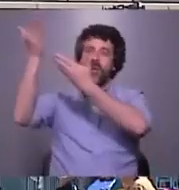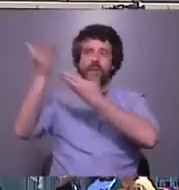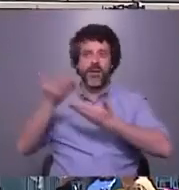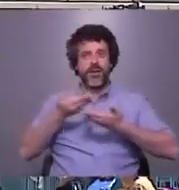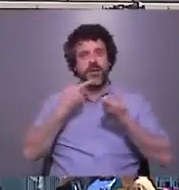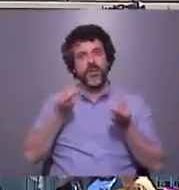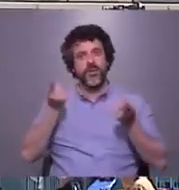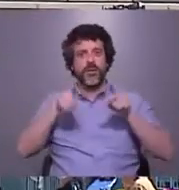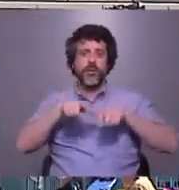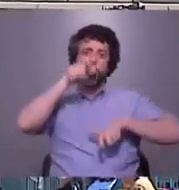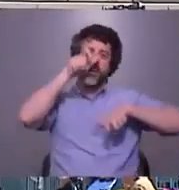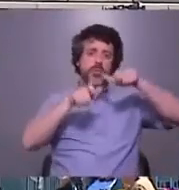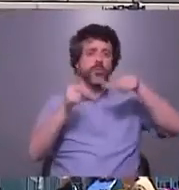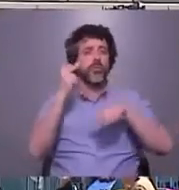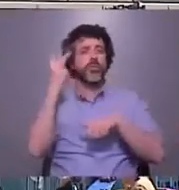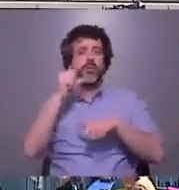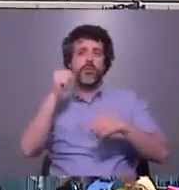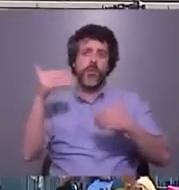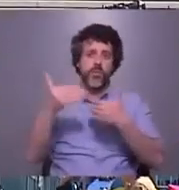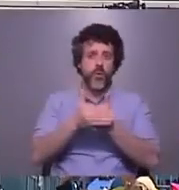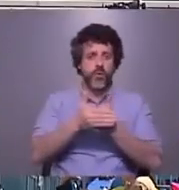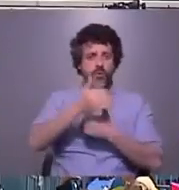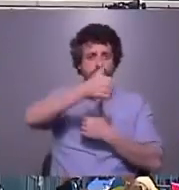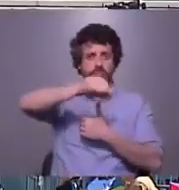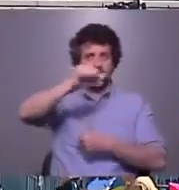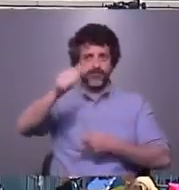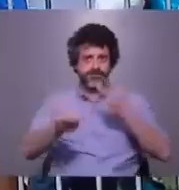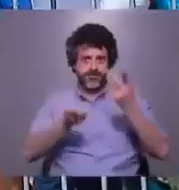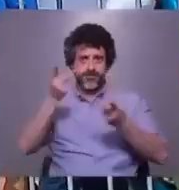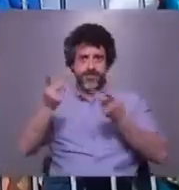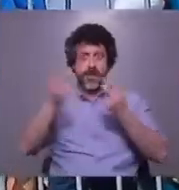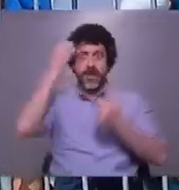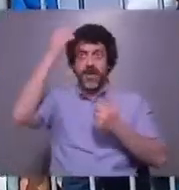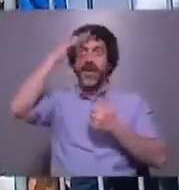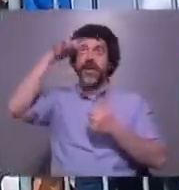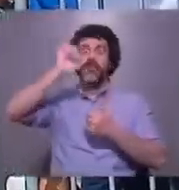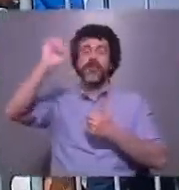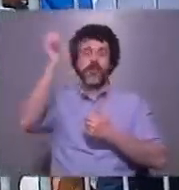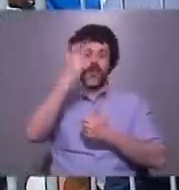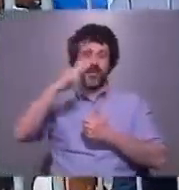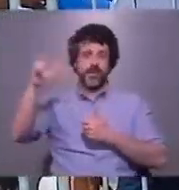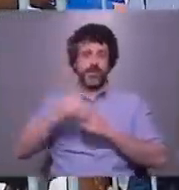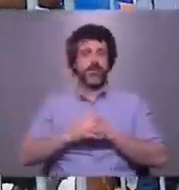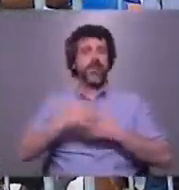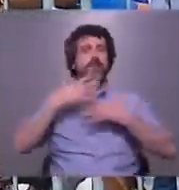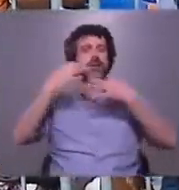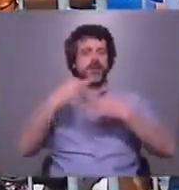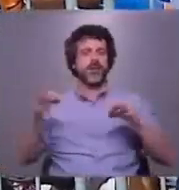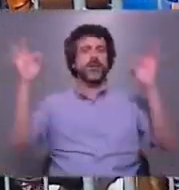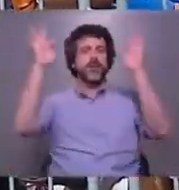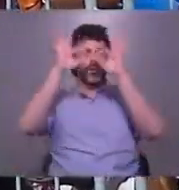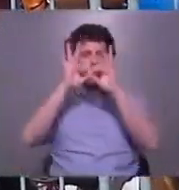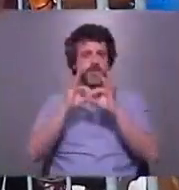glória, para julgar os vivos e os mortos, e o seu reino não terá fim. Creia no Espírito